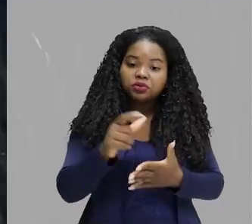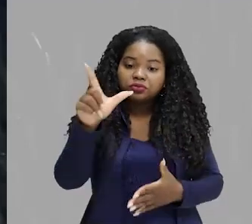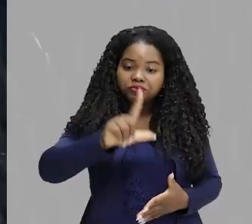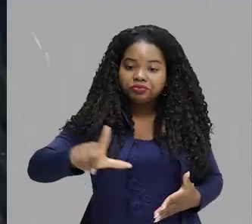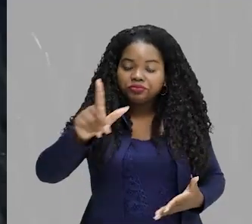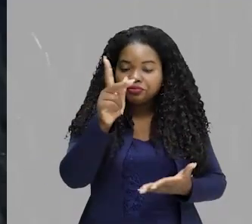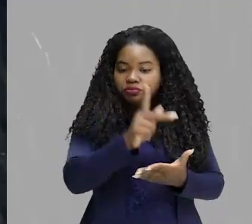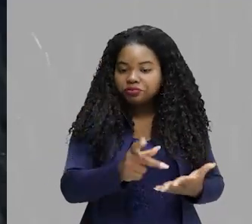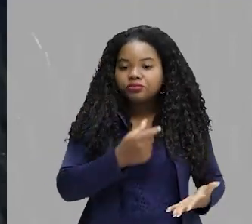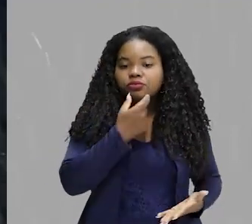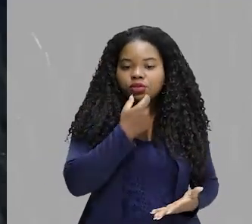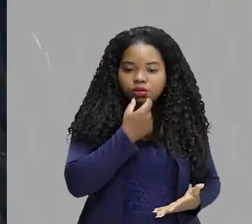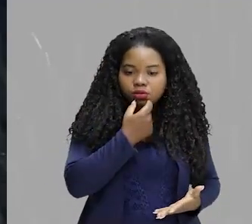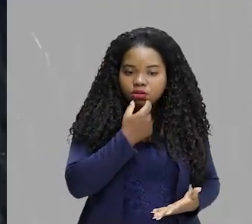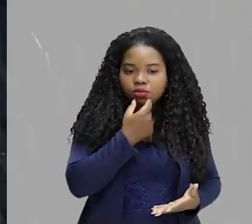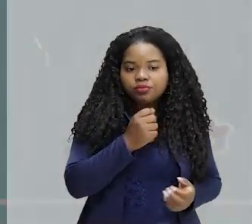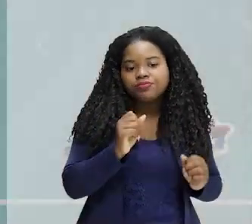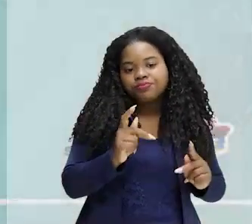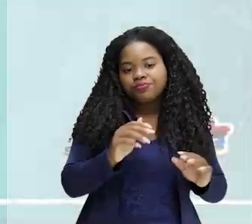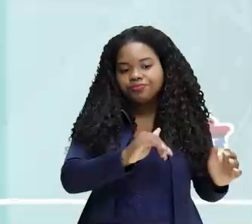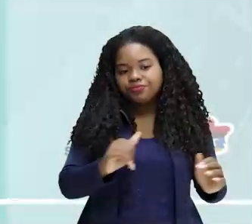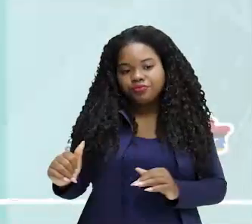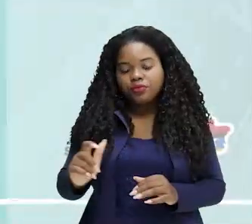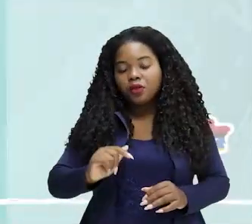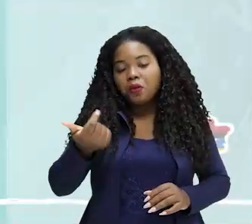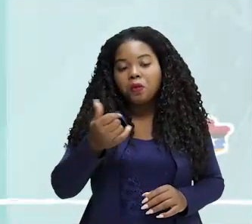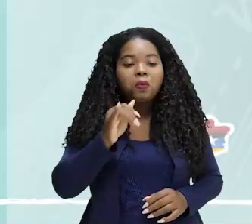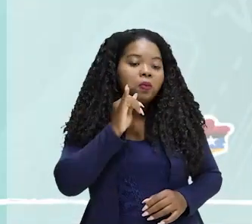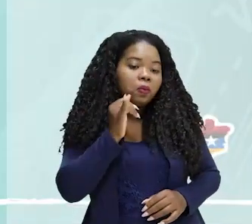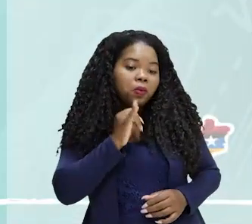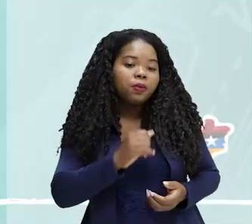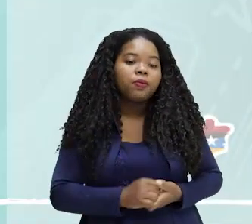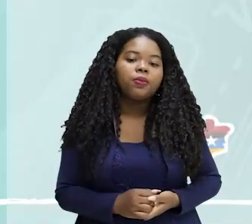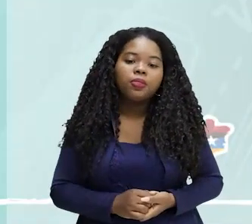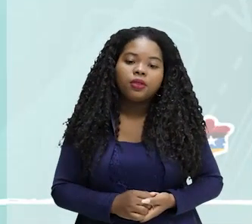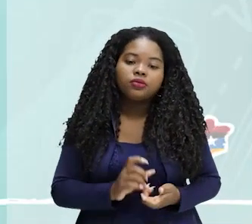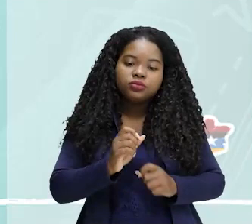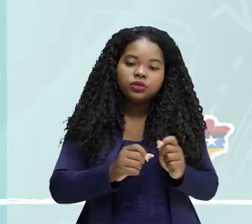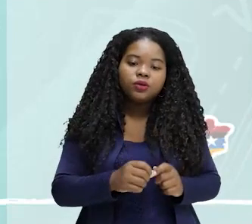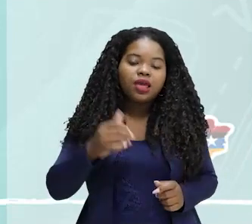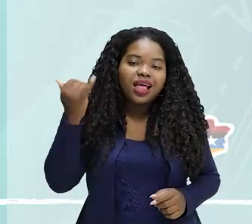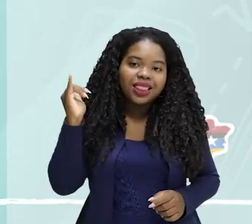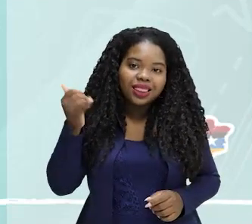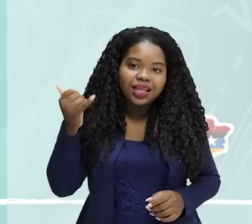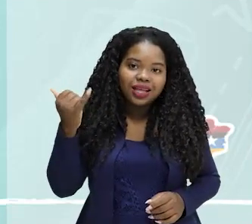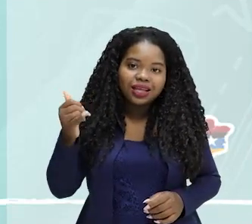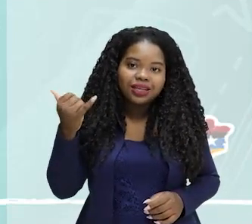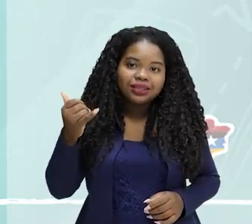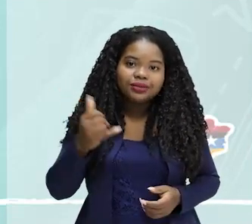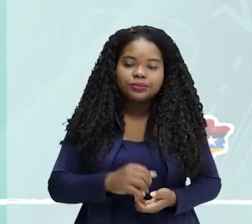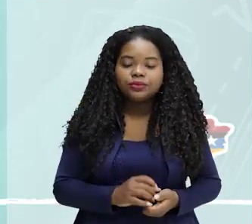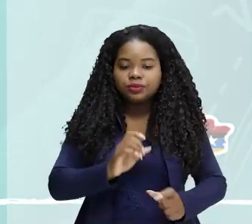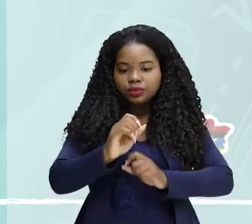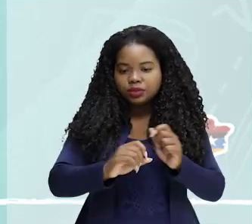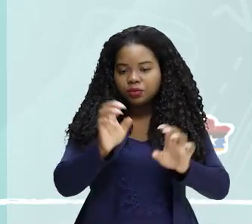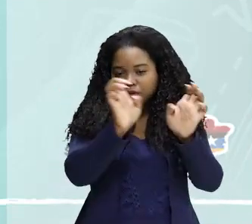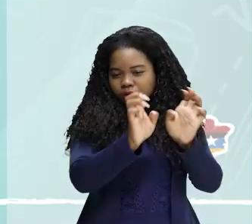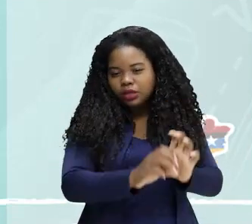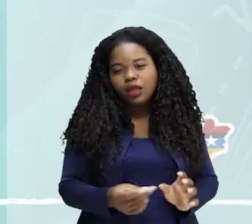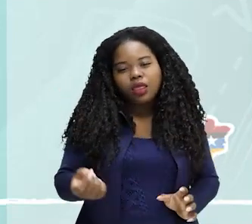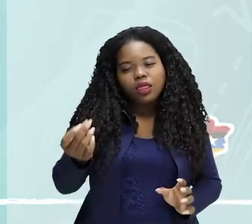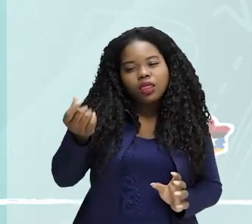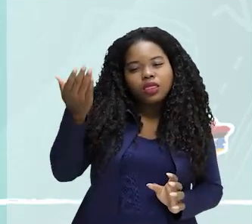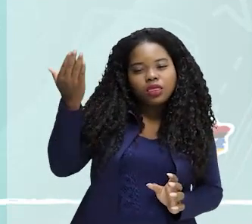língua inglesa. Bom, outros exemplos de poema é o poema narrativo, que é uma das estruturas mais antigas que